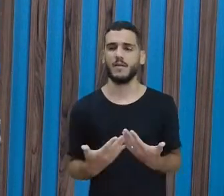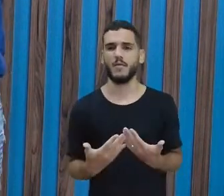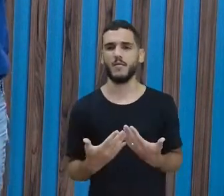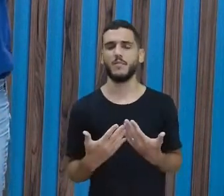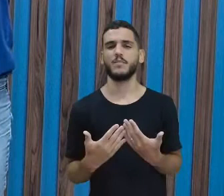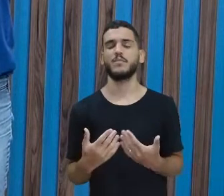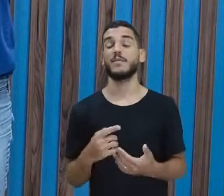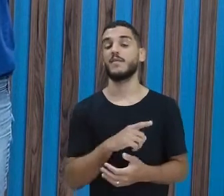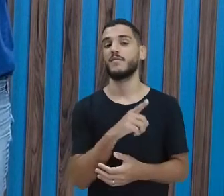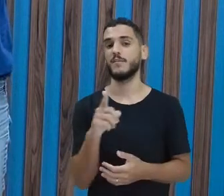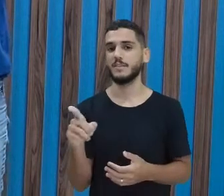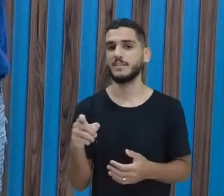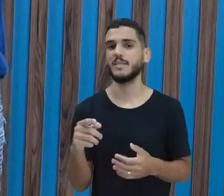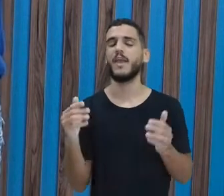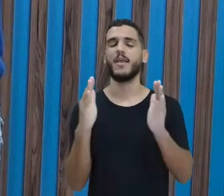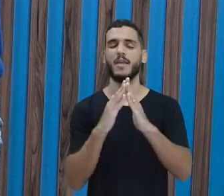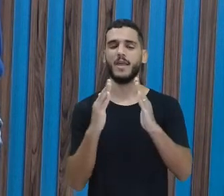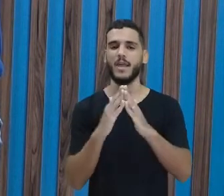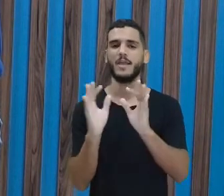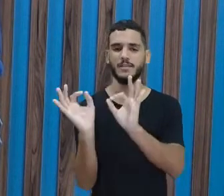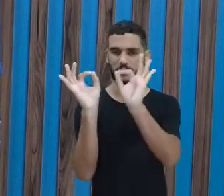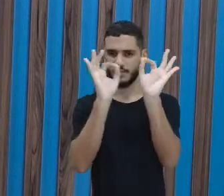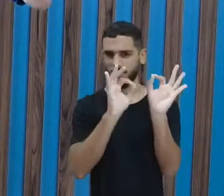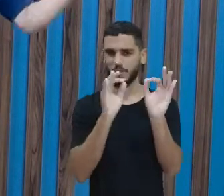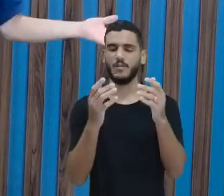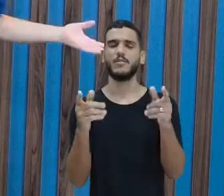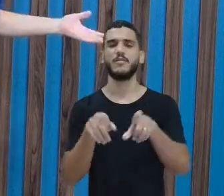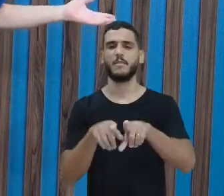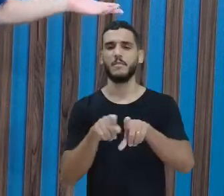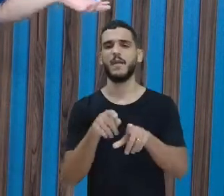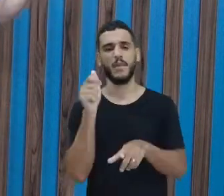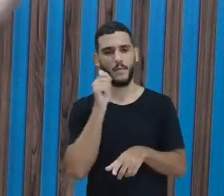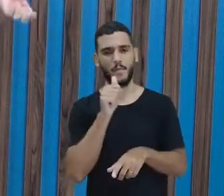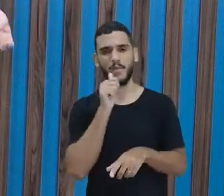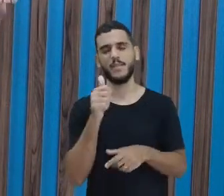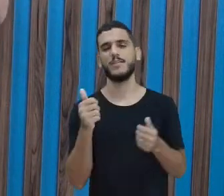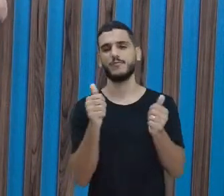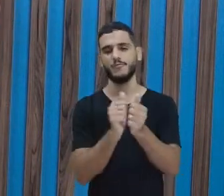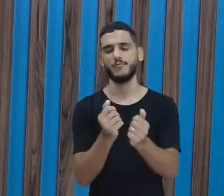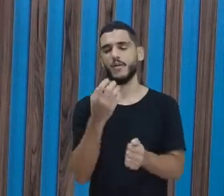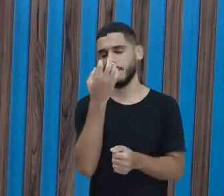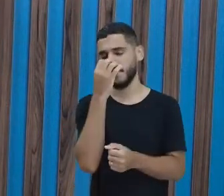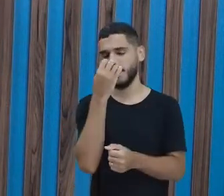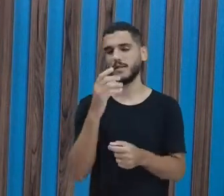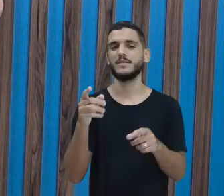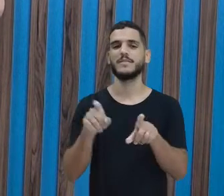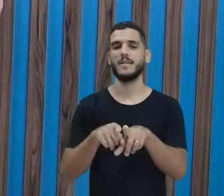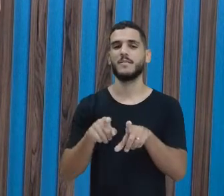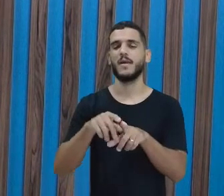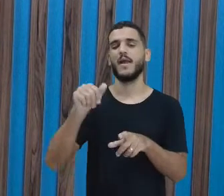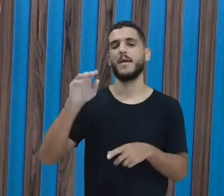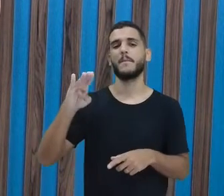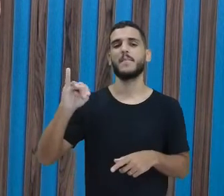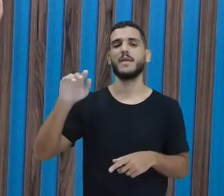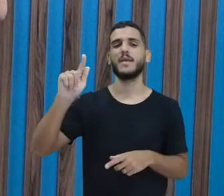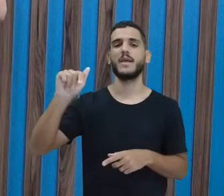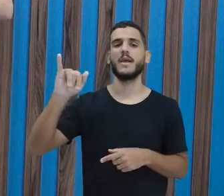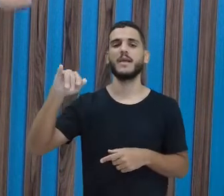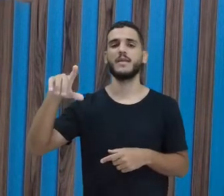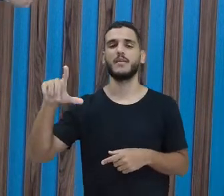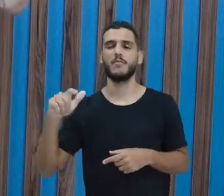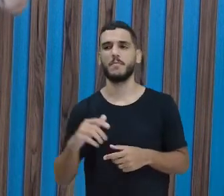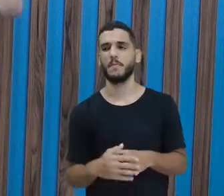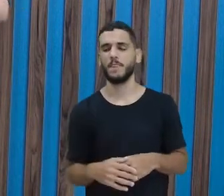Aí, meus amigos também que estão nos assistindo ao vivo e as meninas aqui também, a Marieta e a Abigail. Por que será que o Planílio